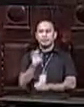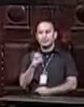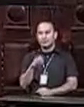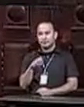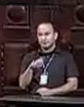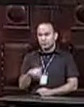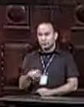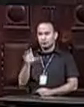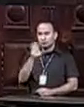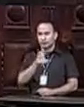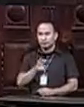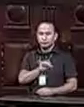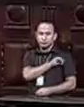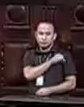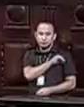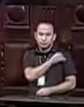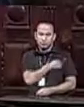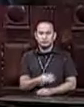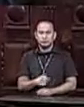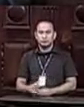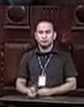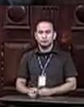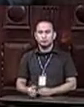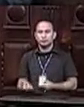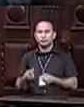do Rio de Janeiro ao programa de recuperação fiscal,